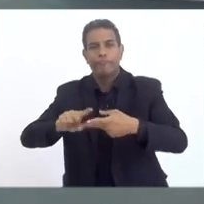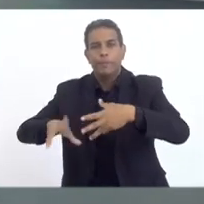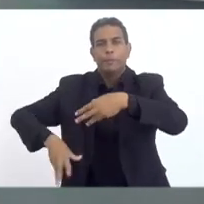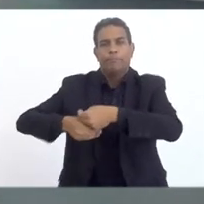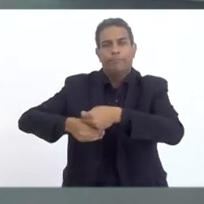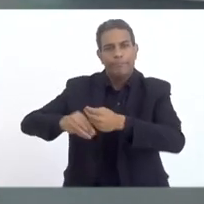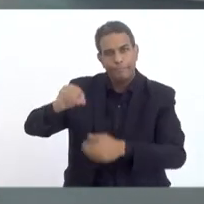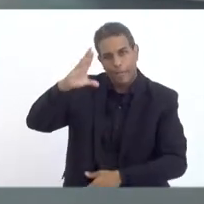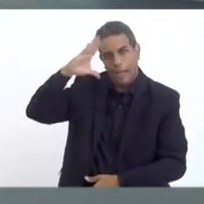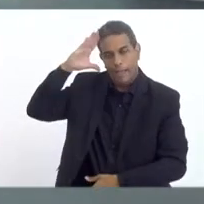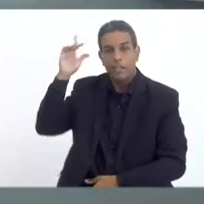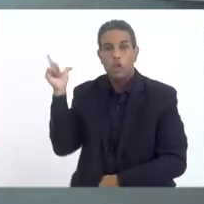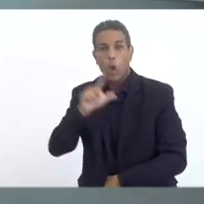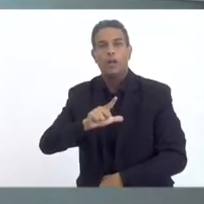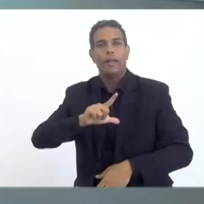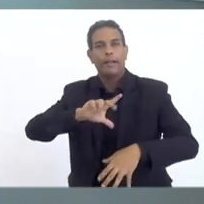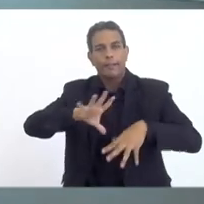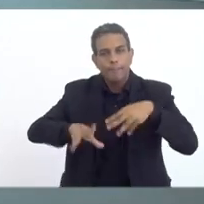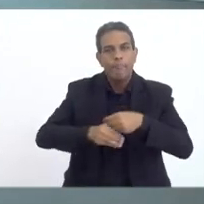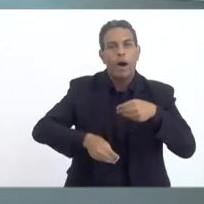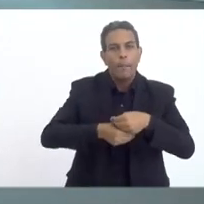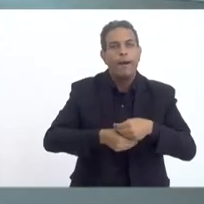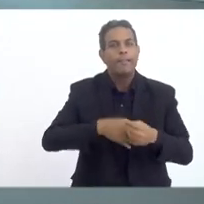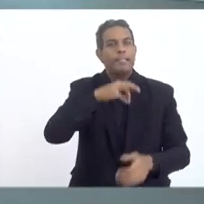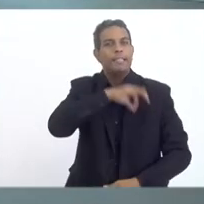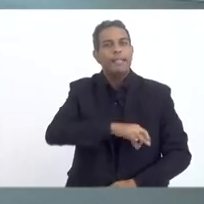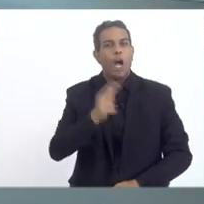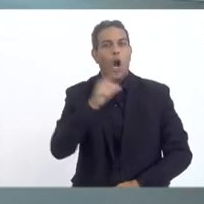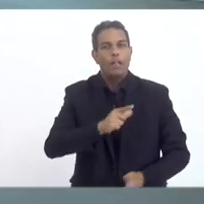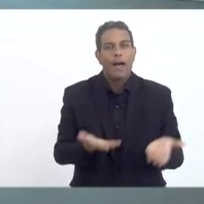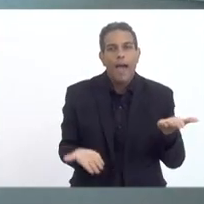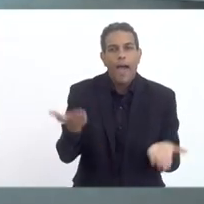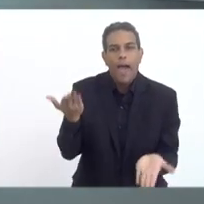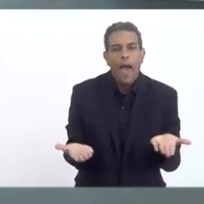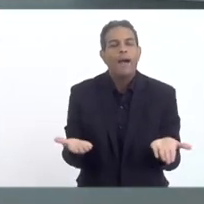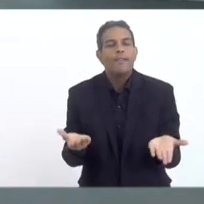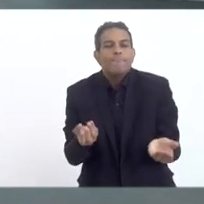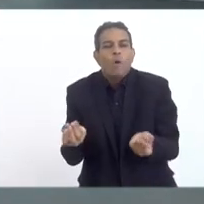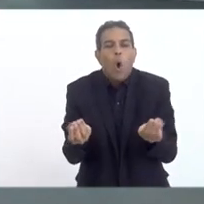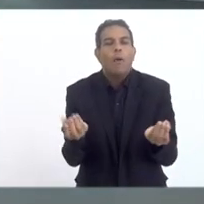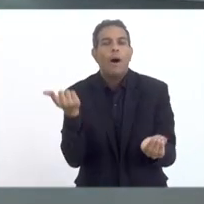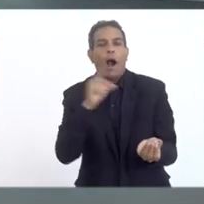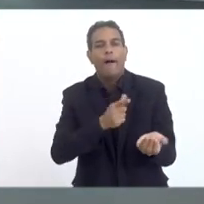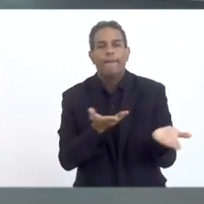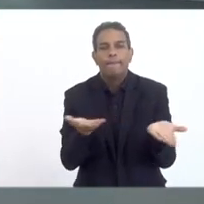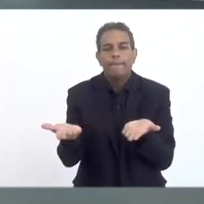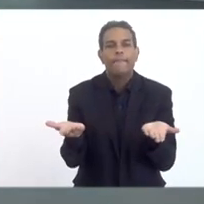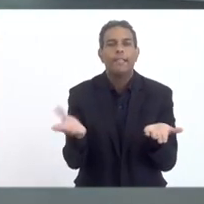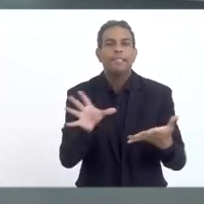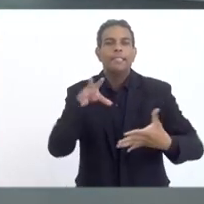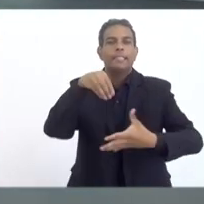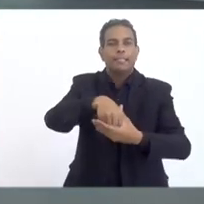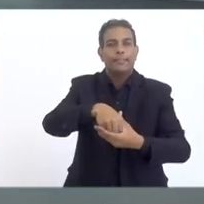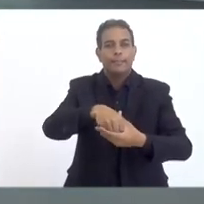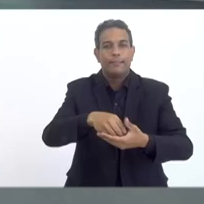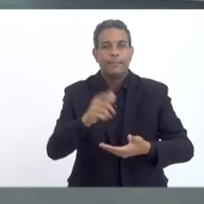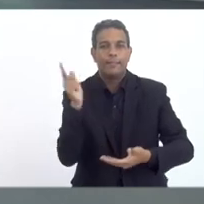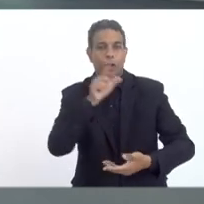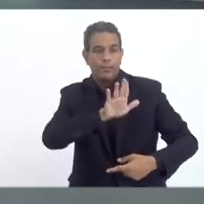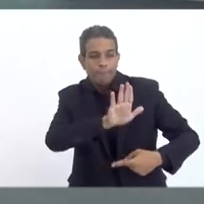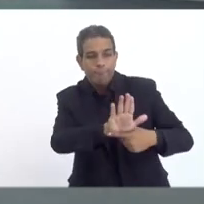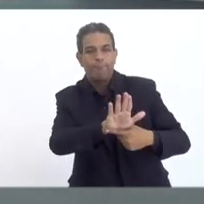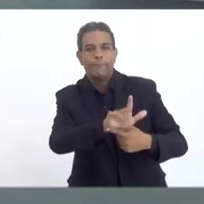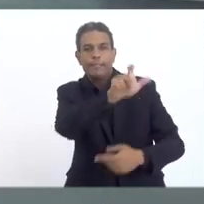qualificação é que sejam recompostas para buscar um reequilíbrio e para recompor quem